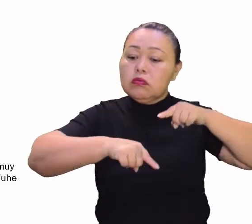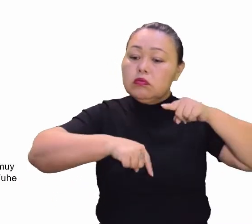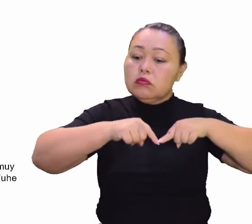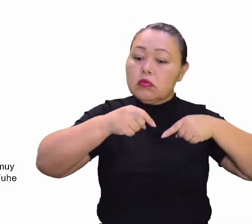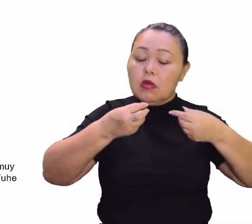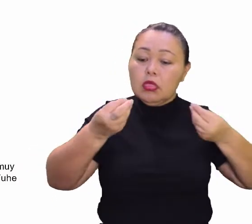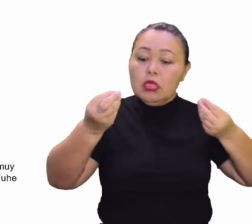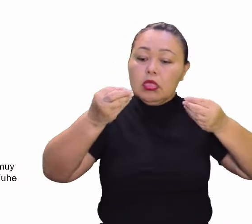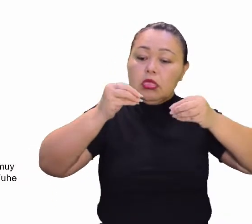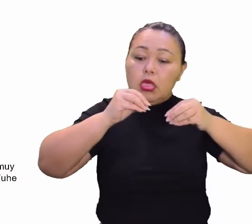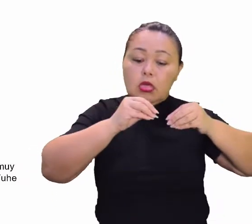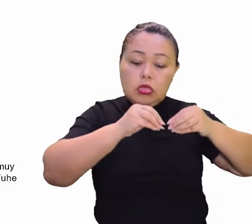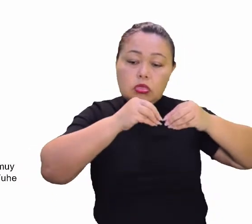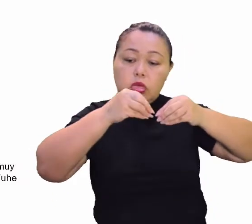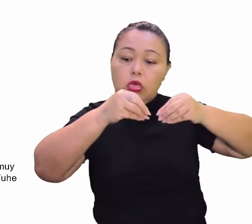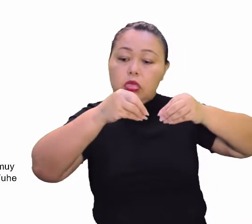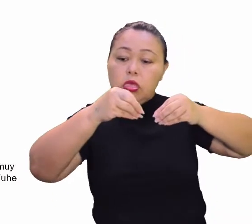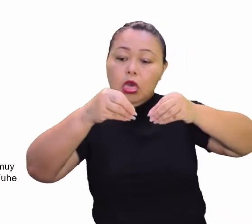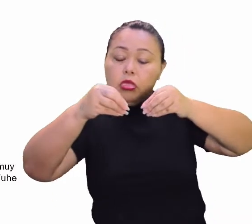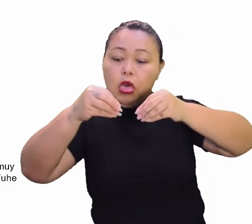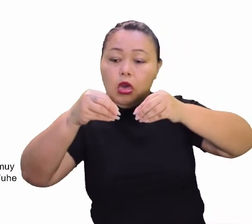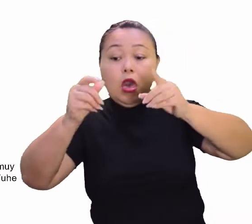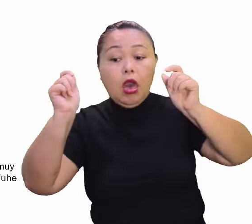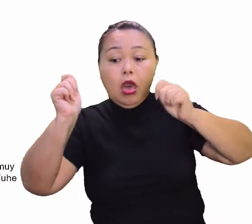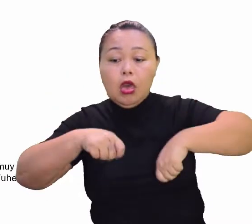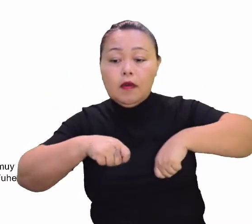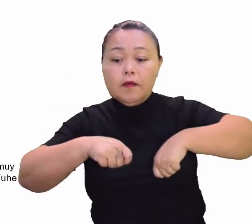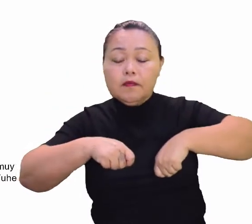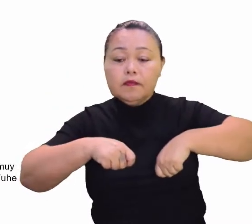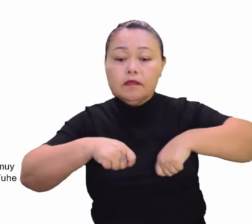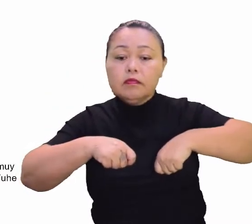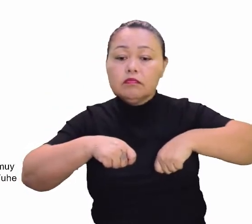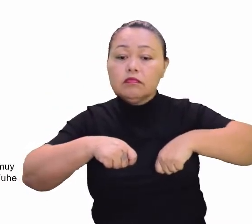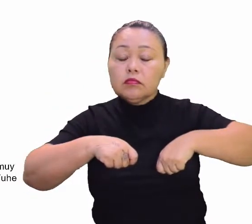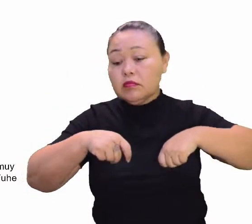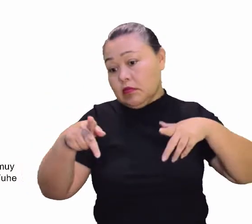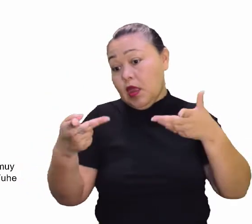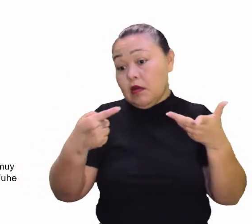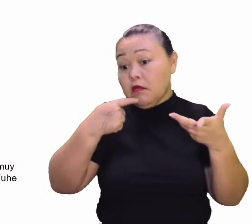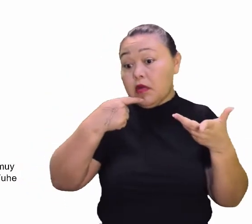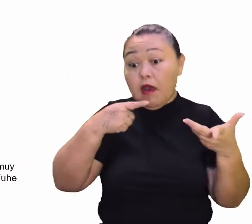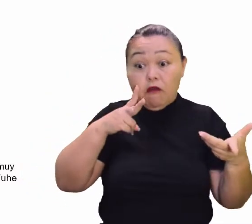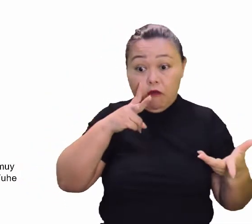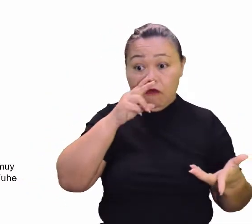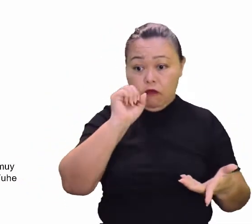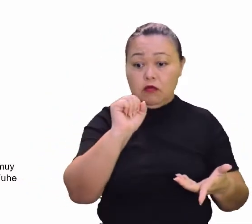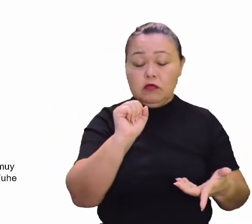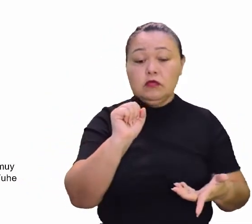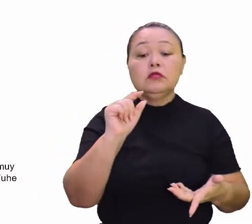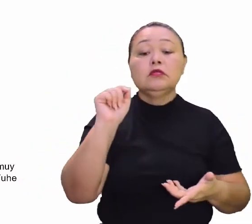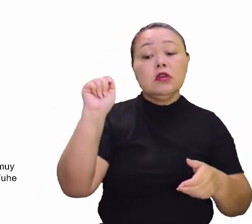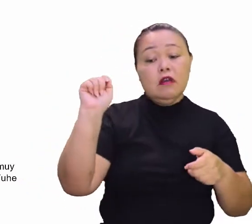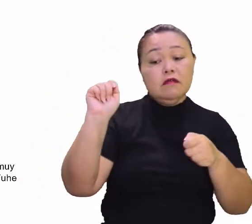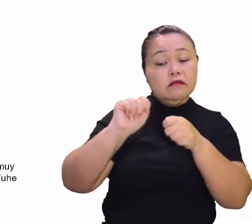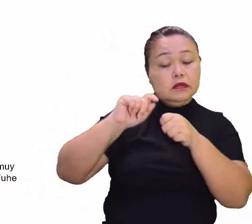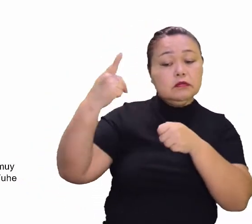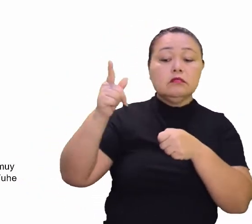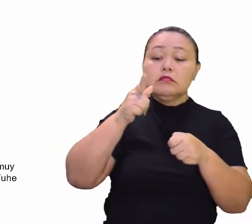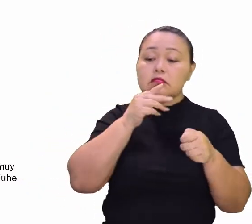sedimentar de um lugar para o outro, e essa capacidade dele, que ainda é muito intensa, faz